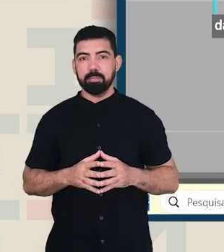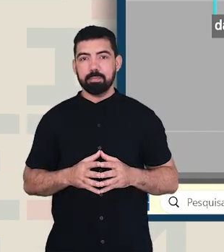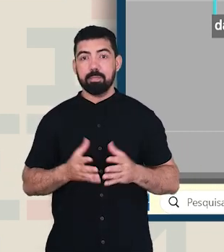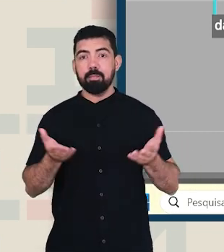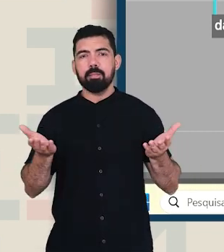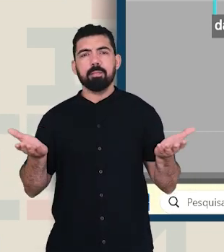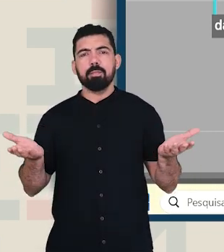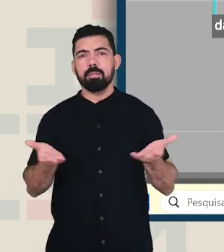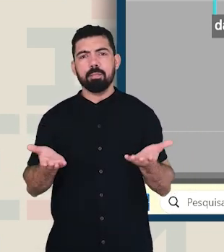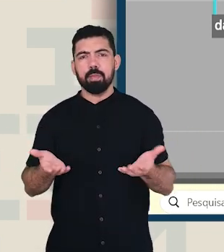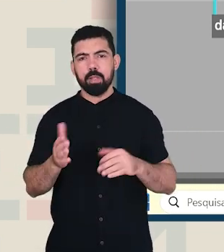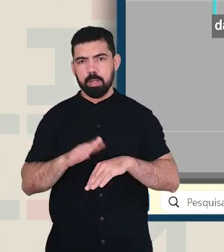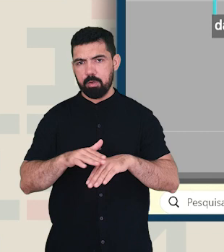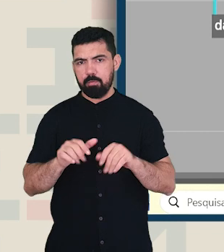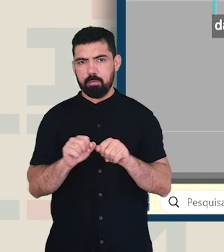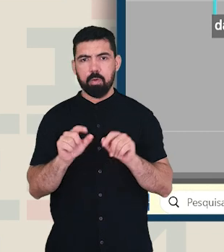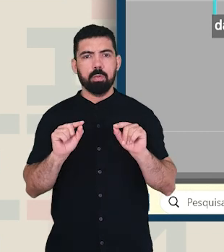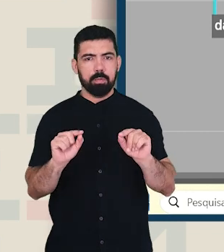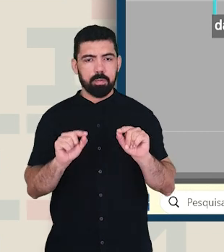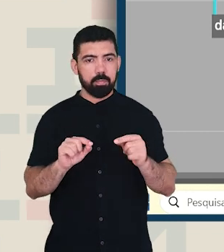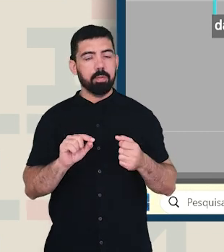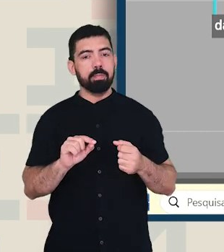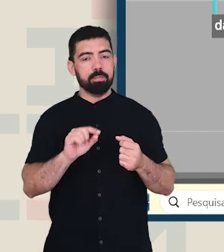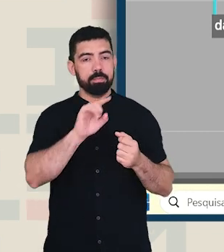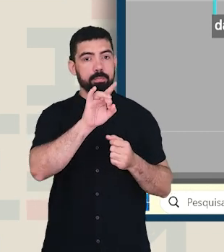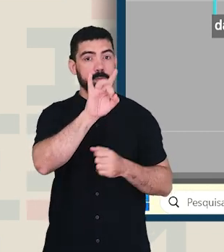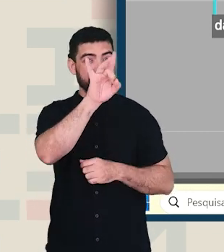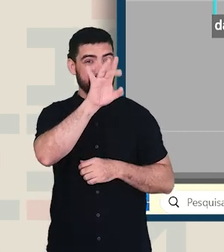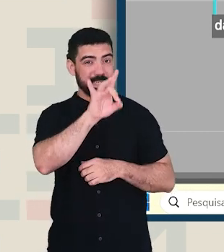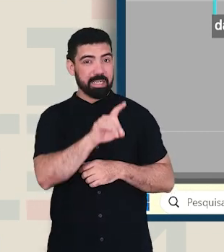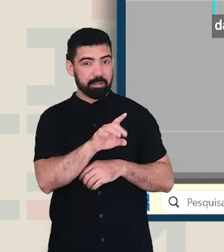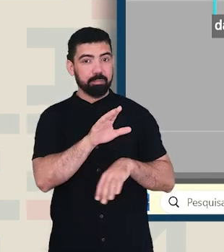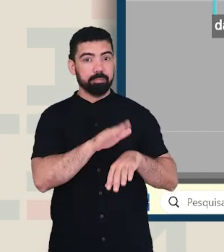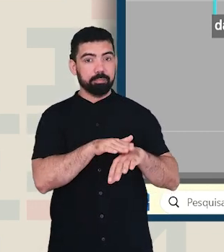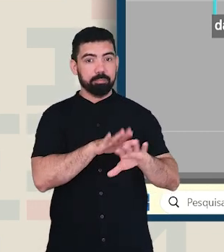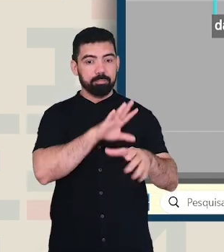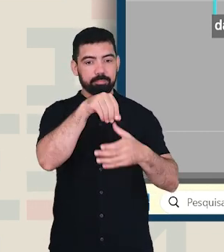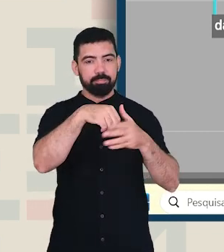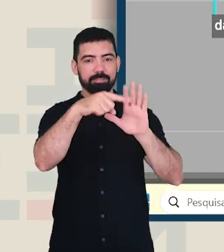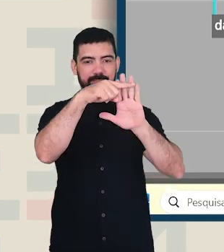Neste momento, eu estou mexendo cada um dos